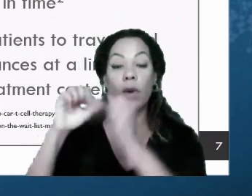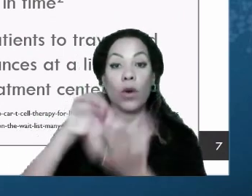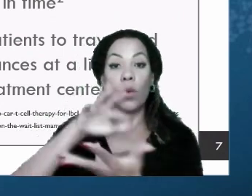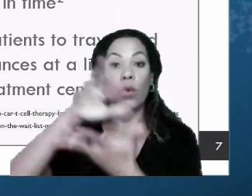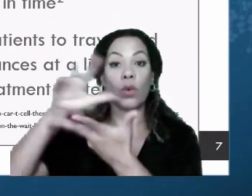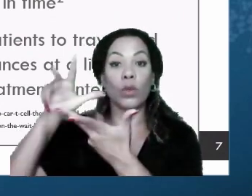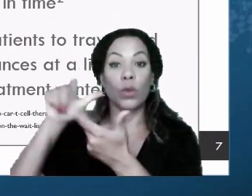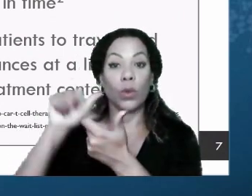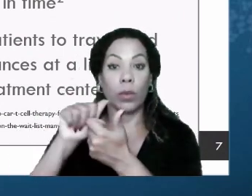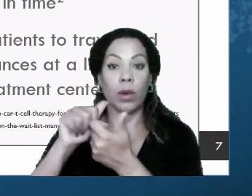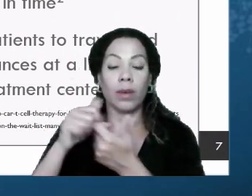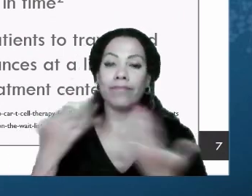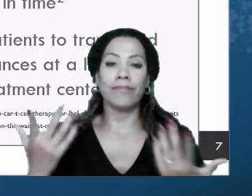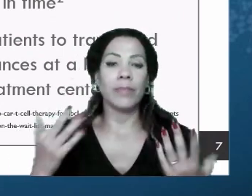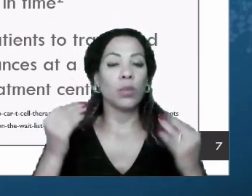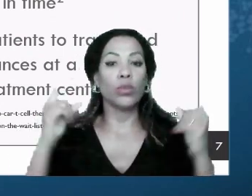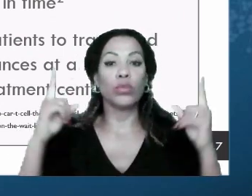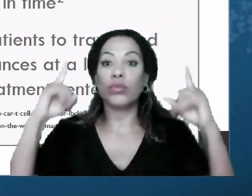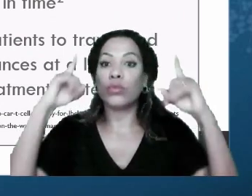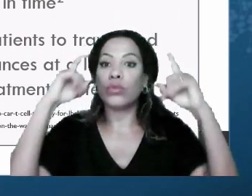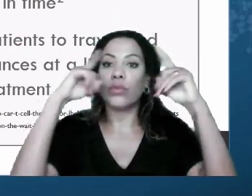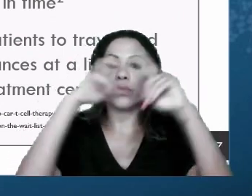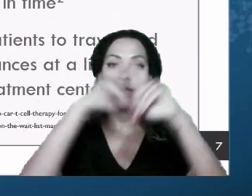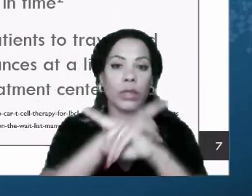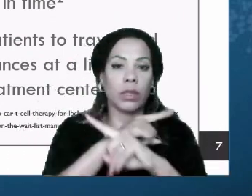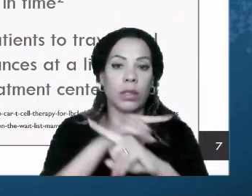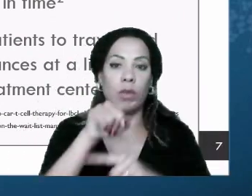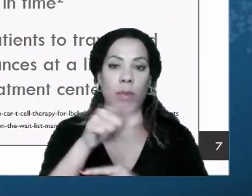logística é muito complexa. E essa